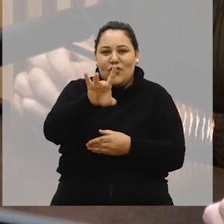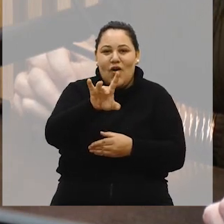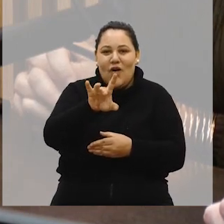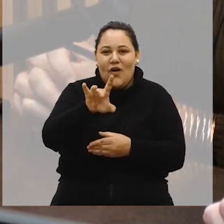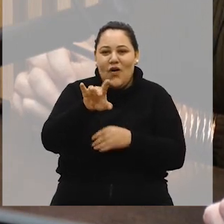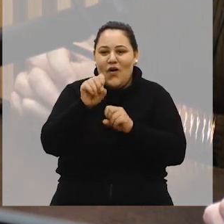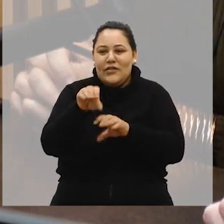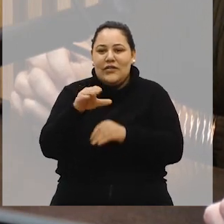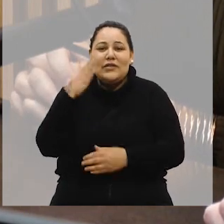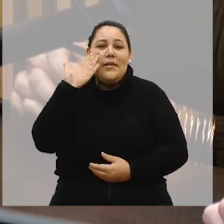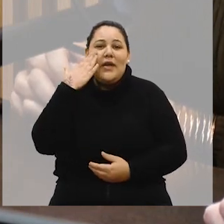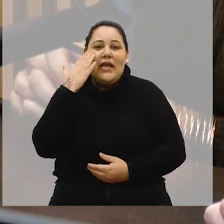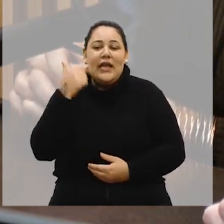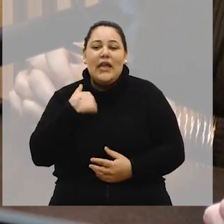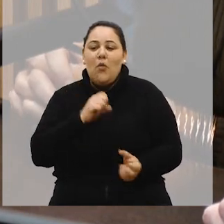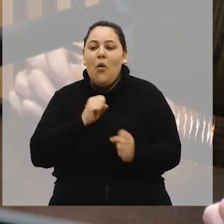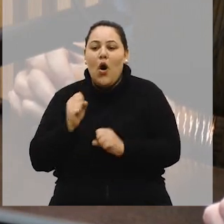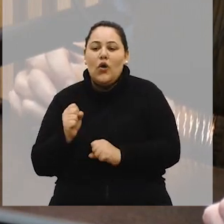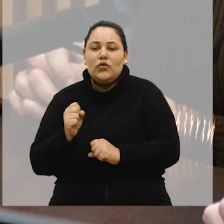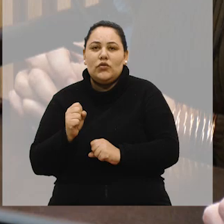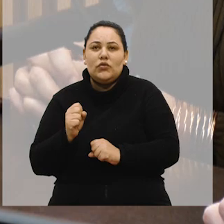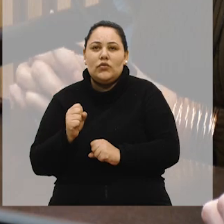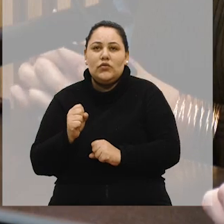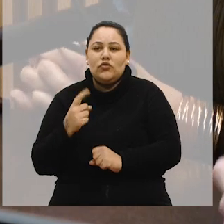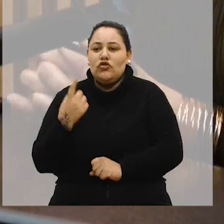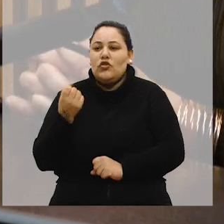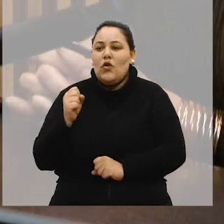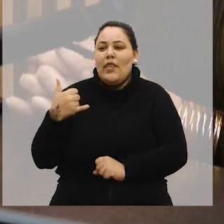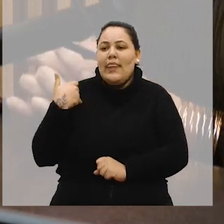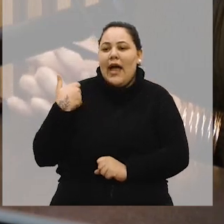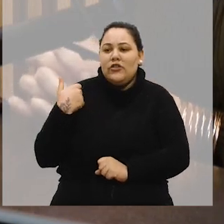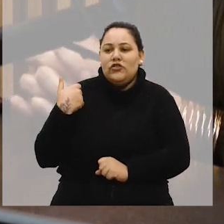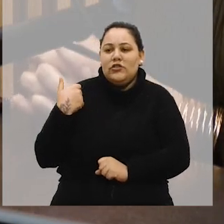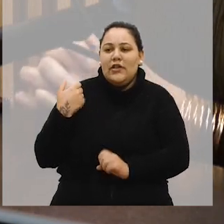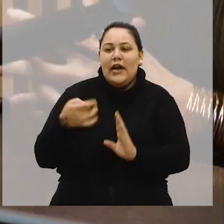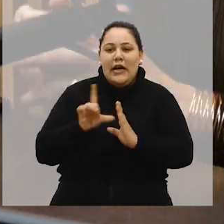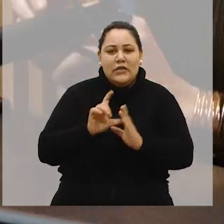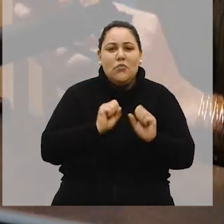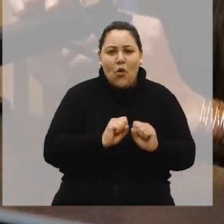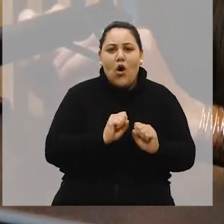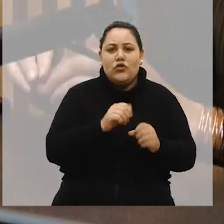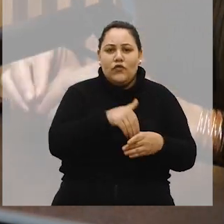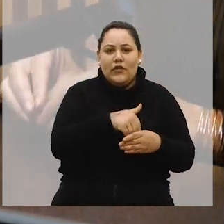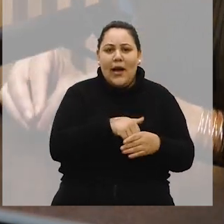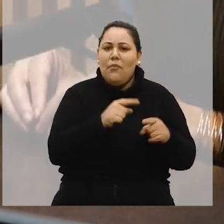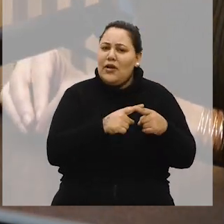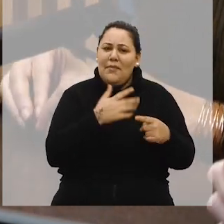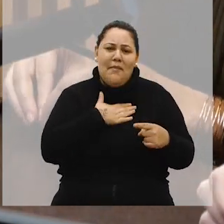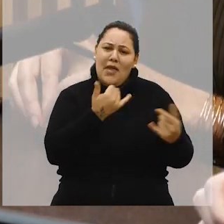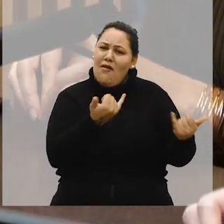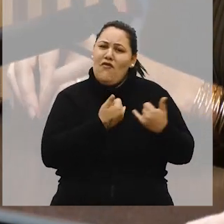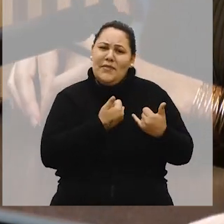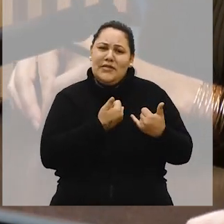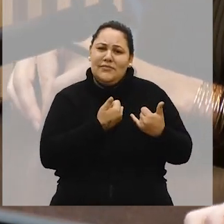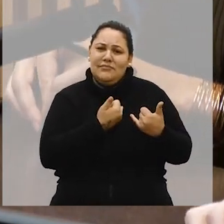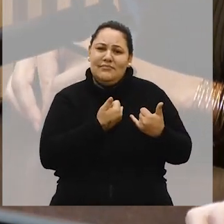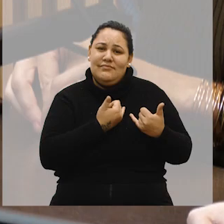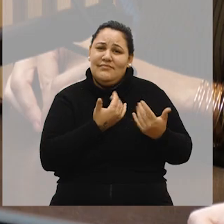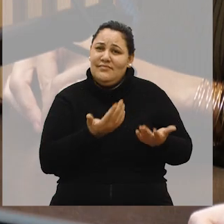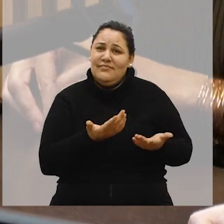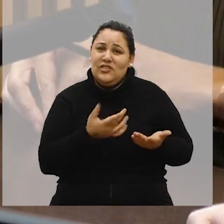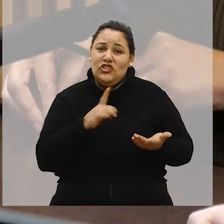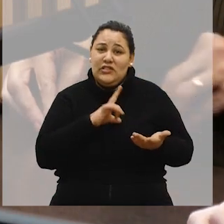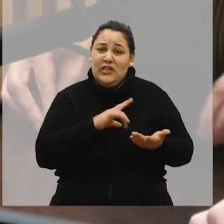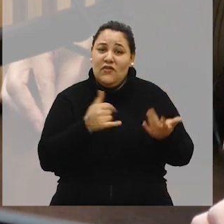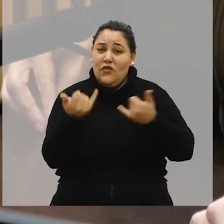de saber que eu posso, mesmo não tendo 18 anos, votar. Porque isso é informação. A gente tem